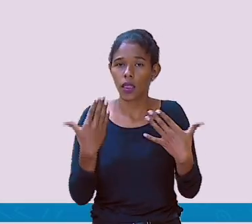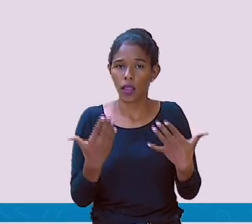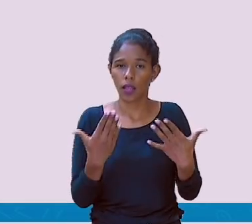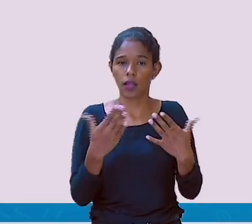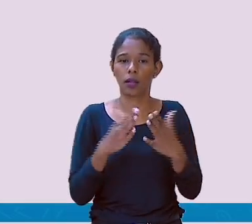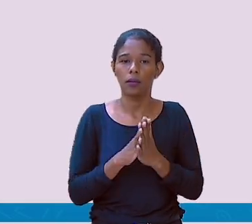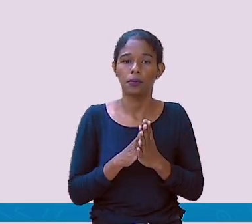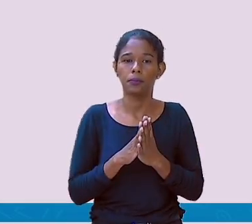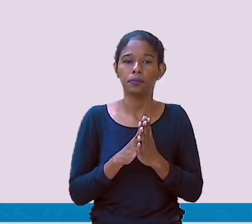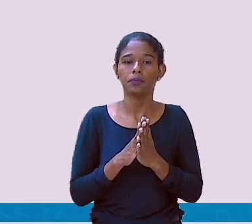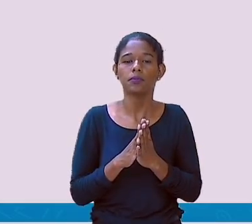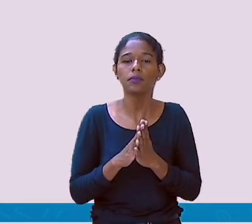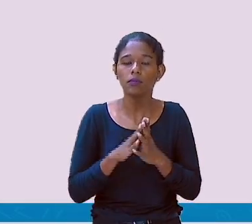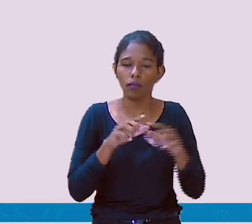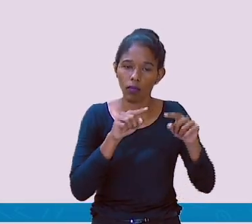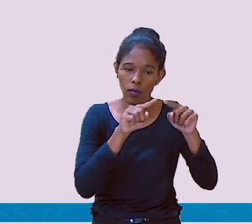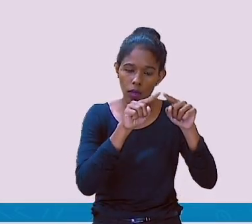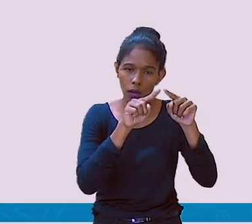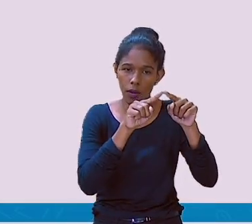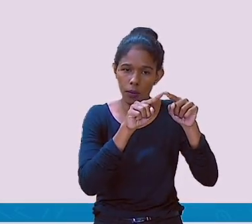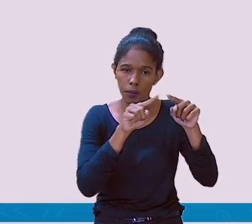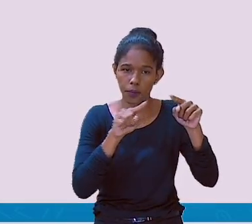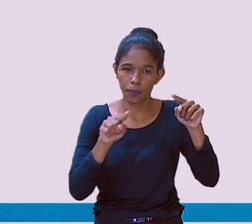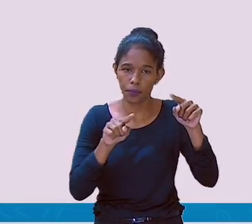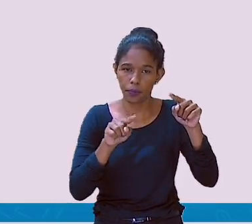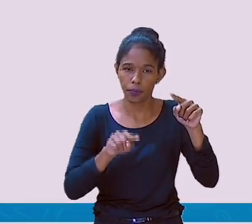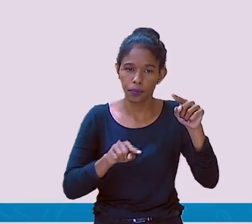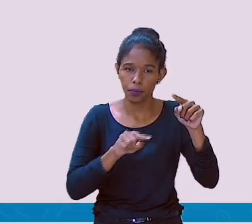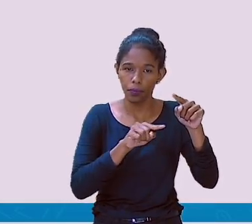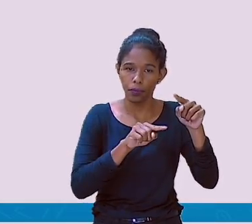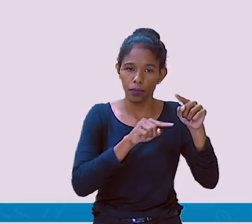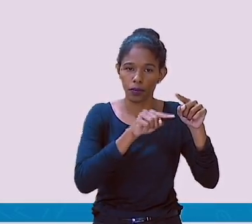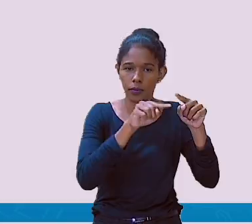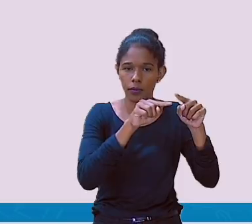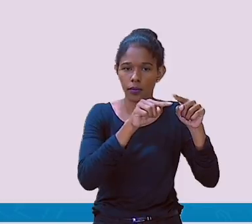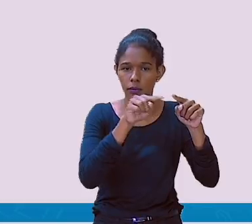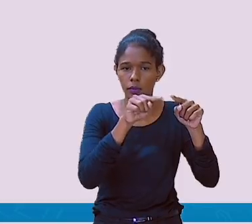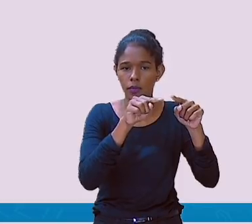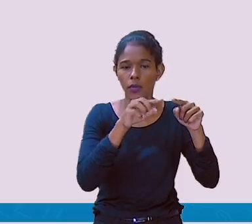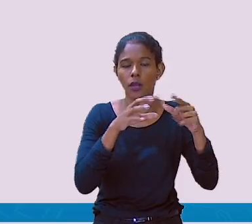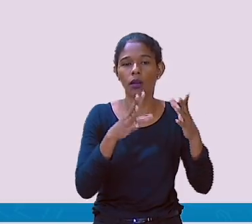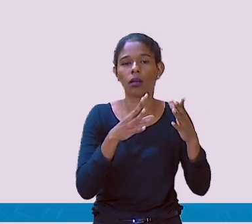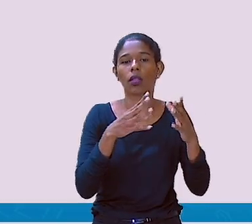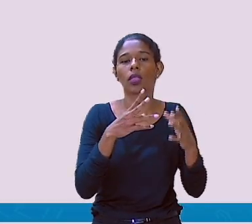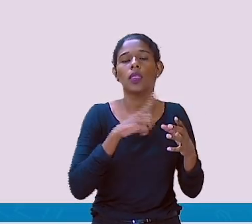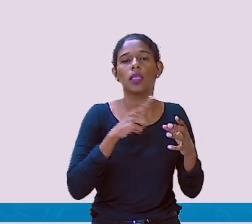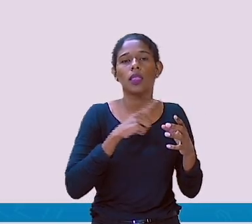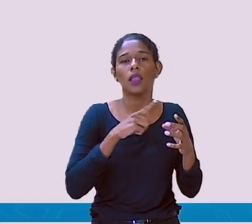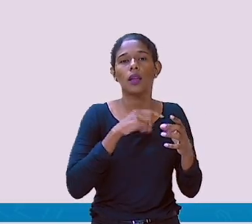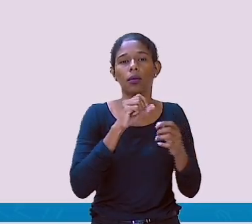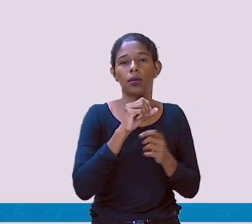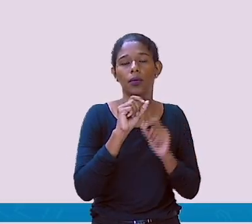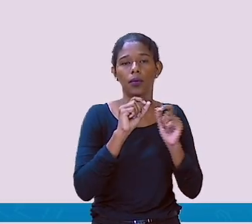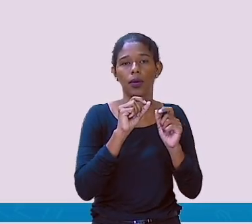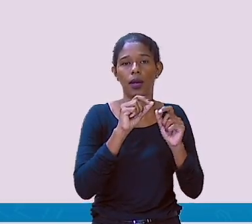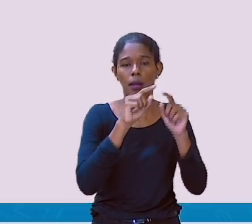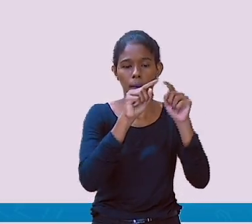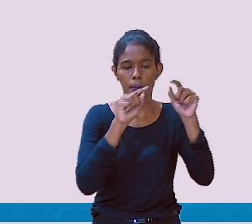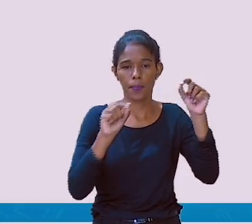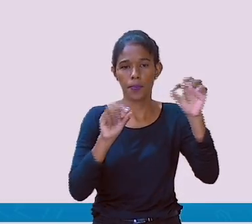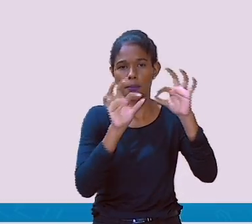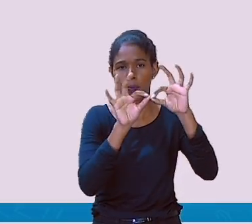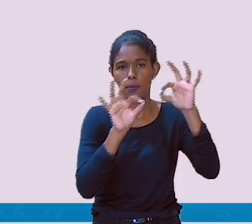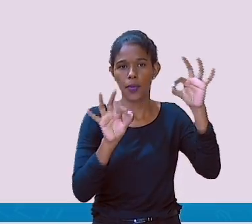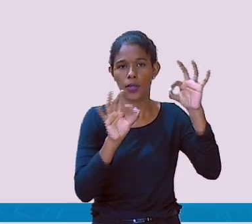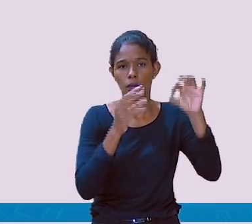este lado, A', B', ele mede 3x, certo?